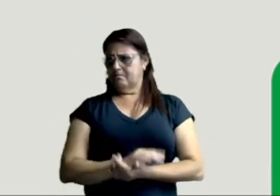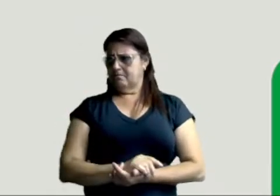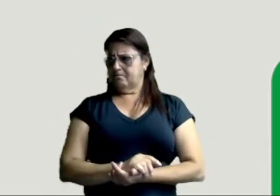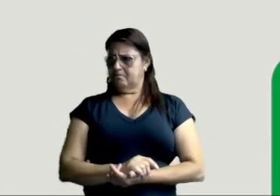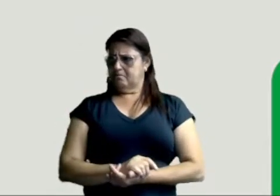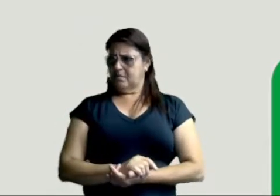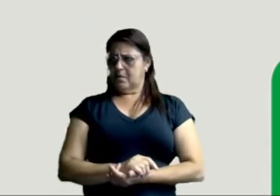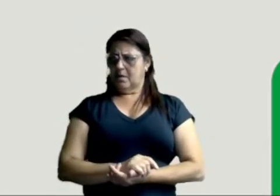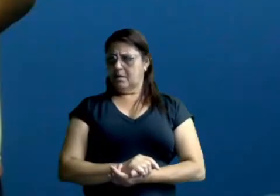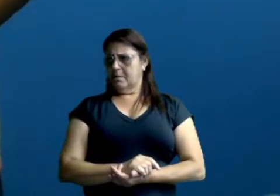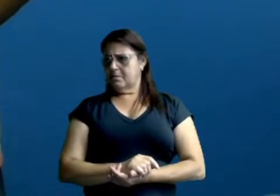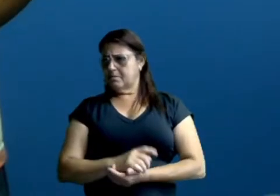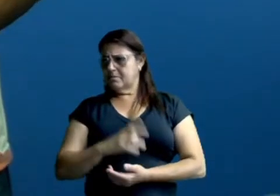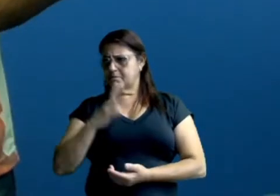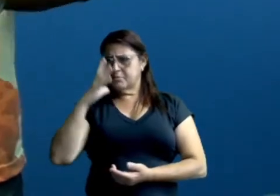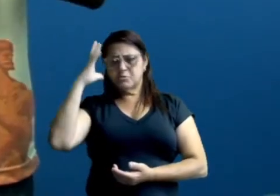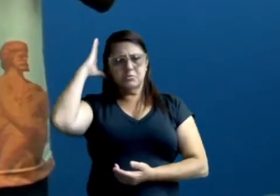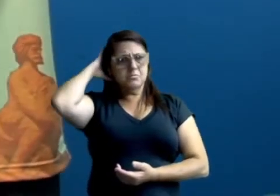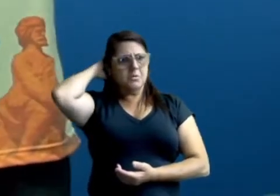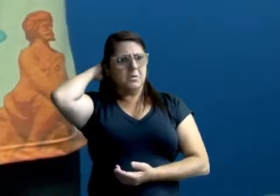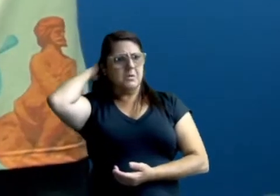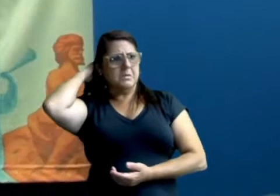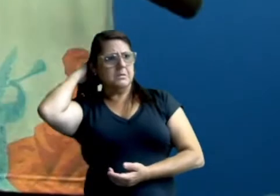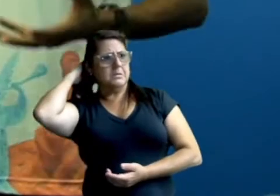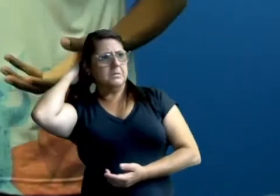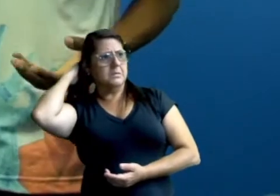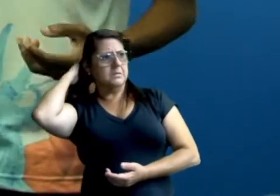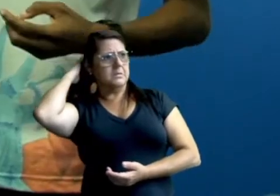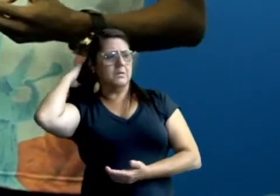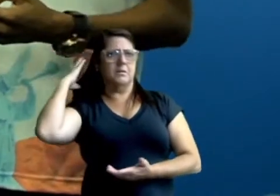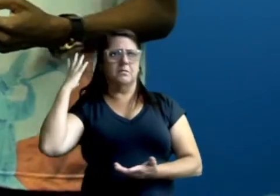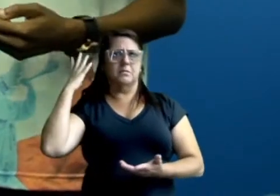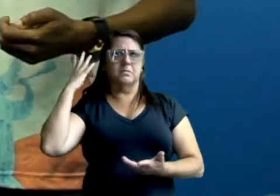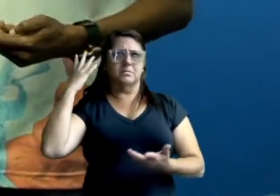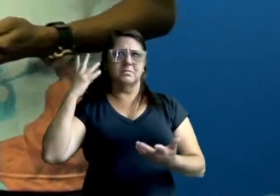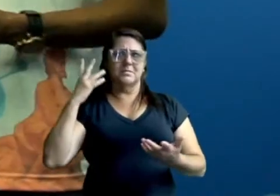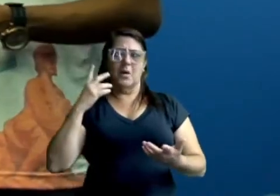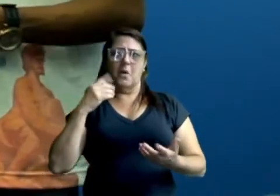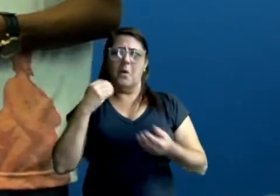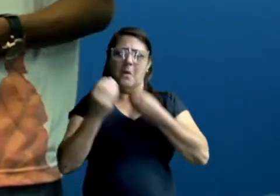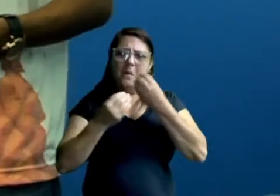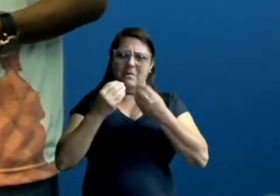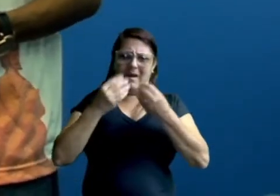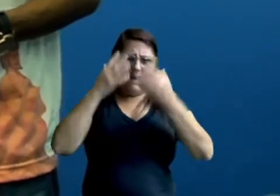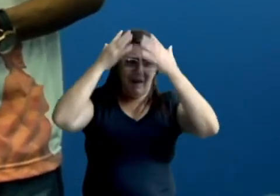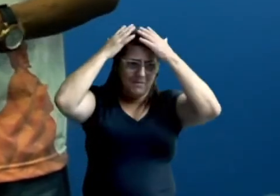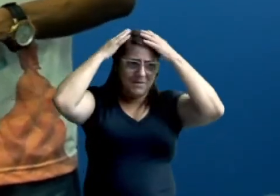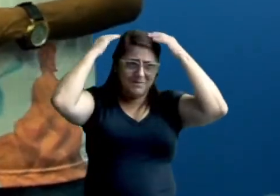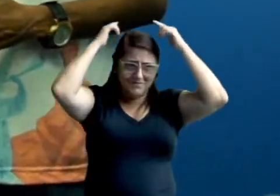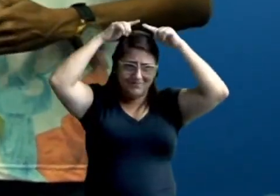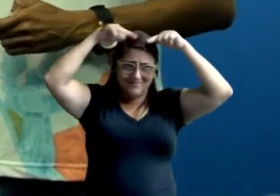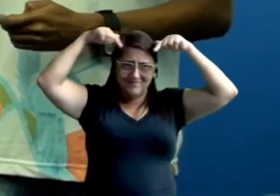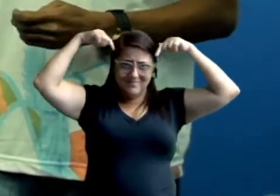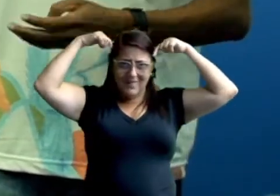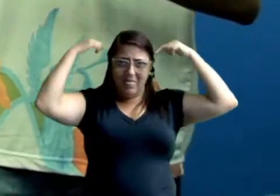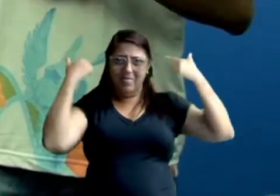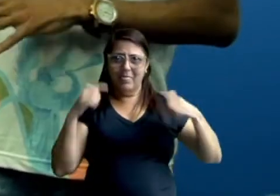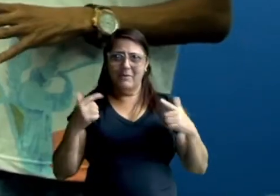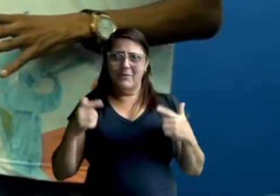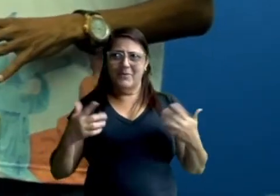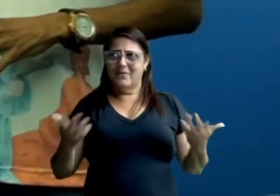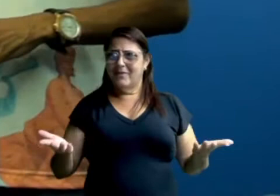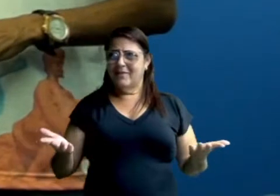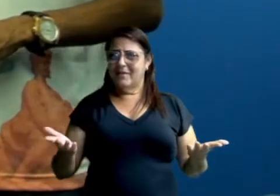puxando o próprio cabelo? Volta aqui para mim. Imagina se eu fosse me erguer puxando o meu cabelo. Onde é que eu tenho mais cabelo aqui para puxar, né? Não tenho, né?